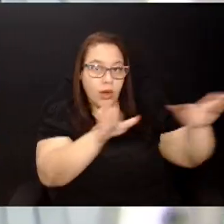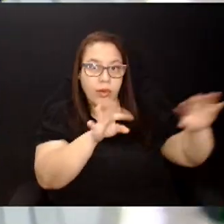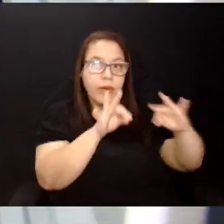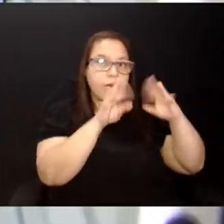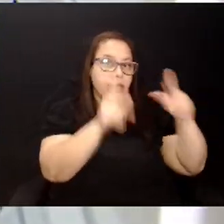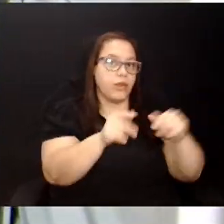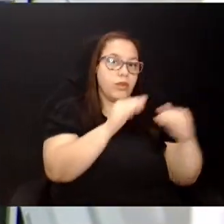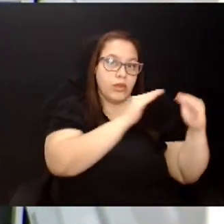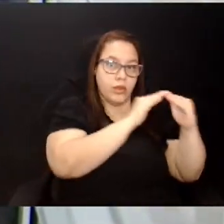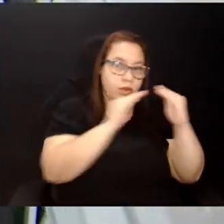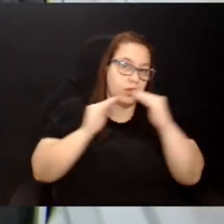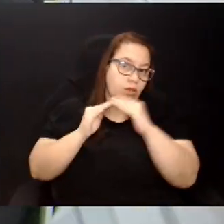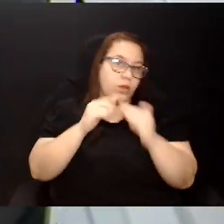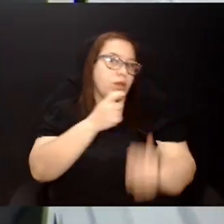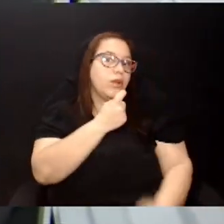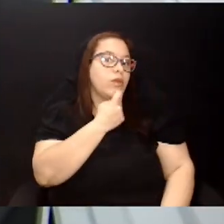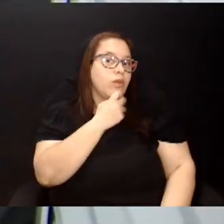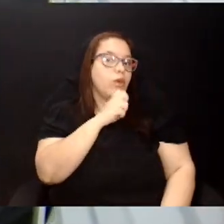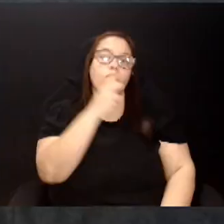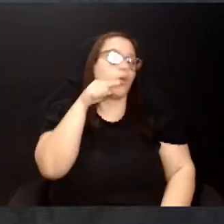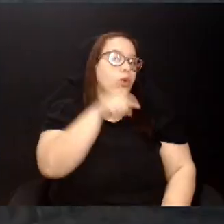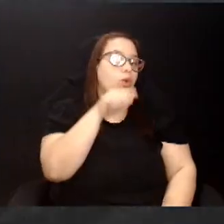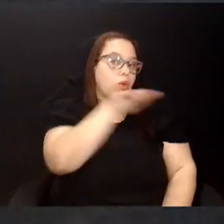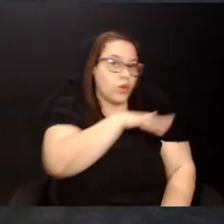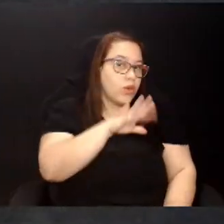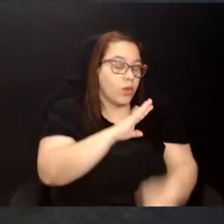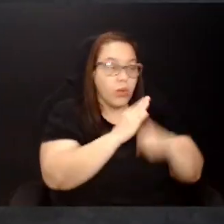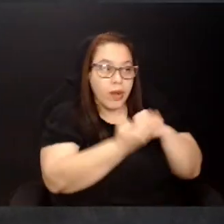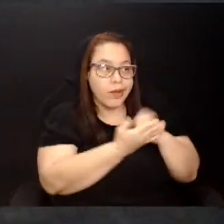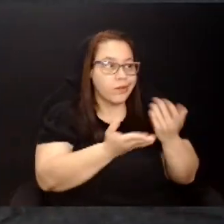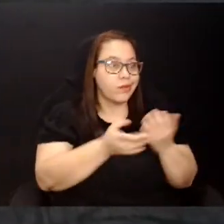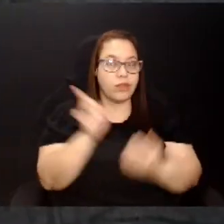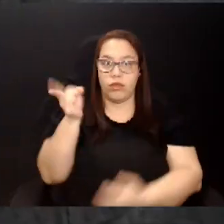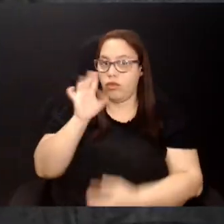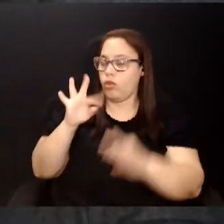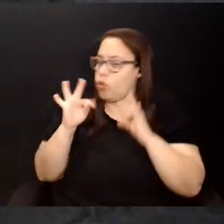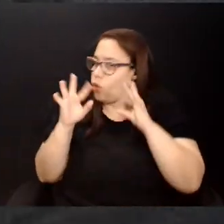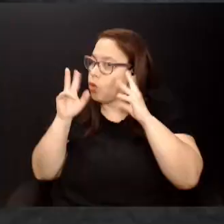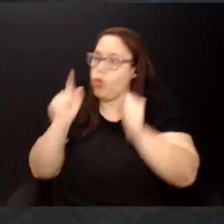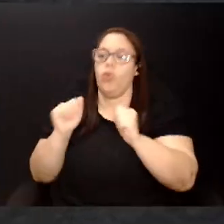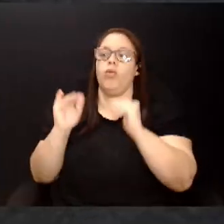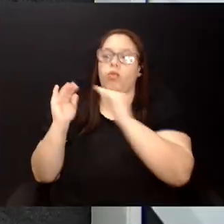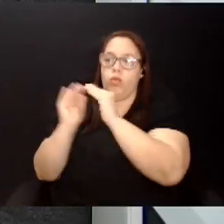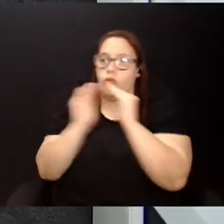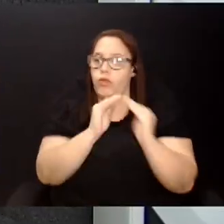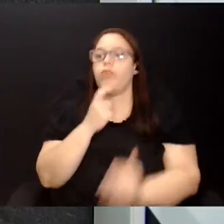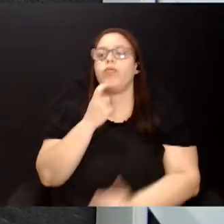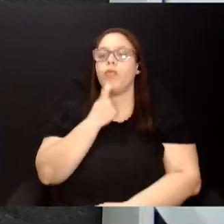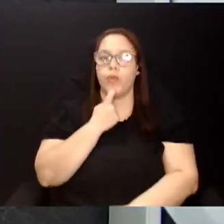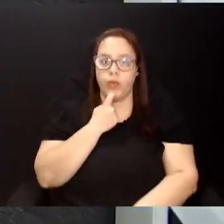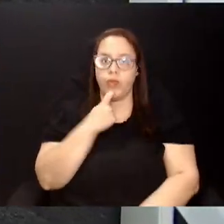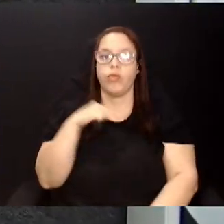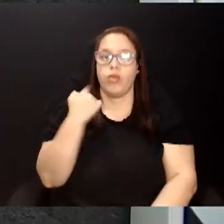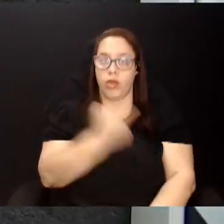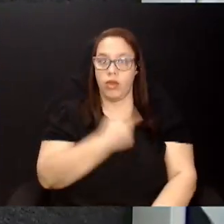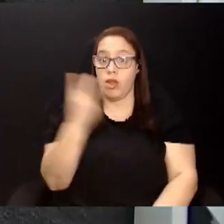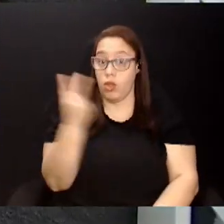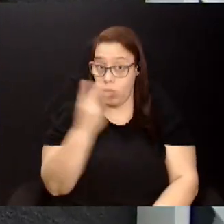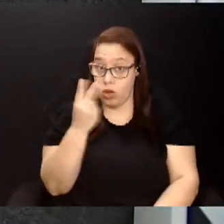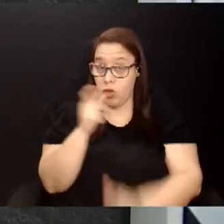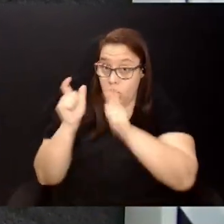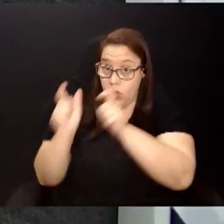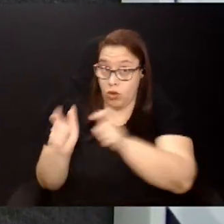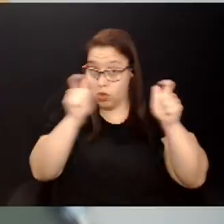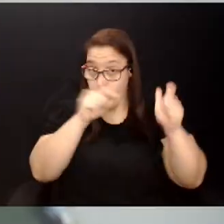moradores do município de Campinas ou só para quem é aqui do bairro? Não, é para todos os moradores de Campinas, as nossas 2 unidades. Nós temos essa